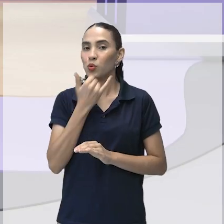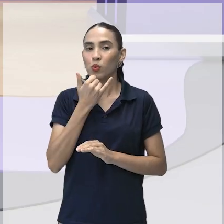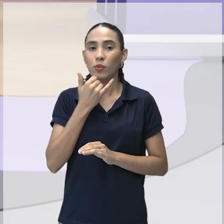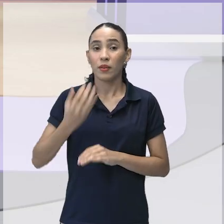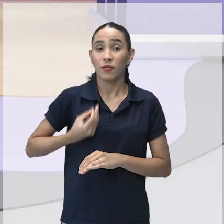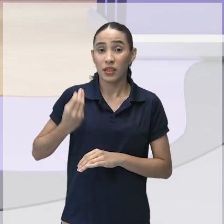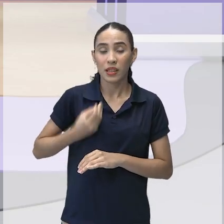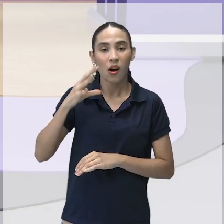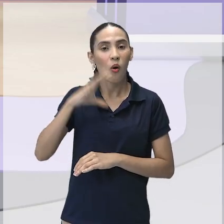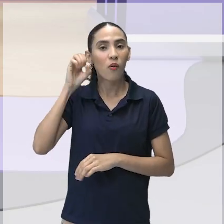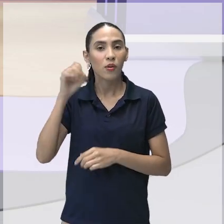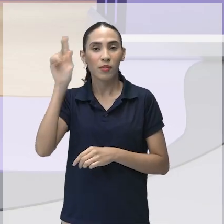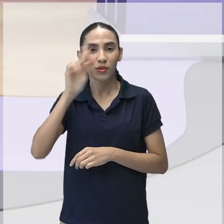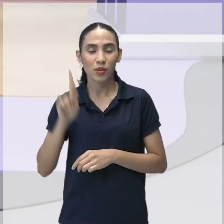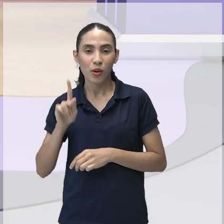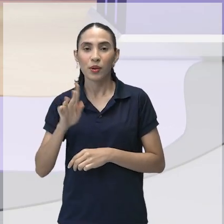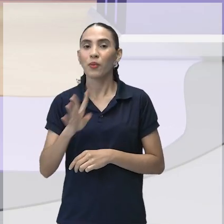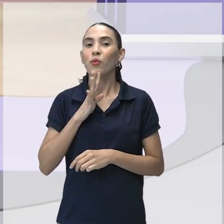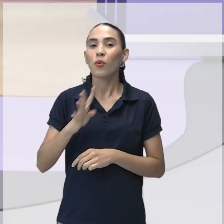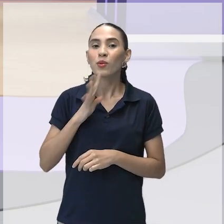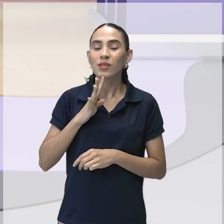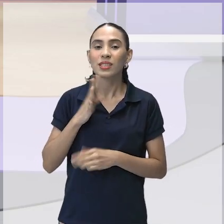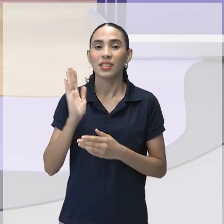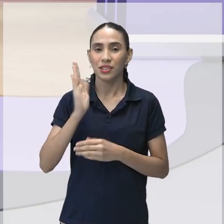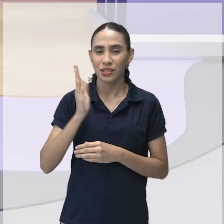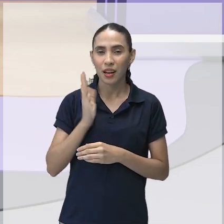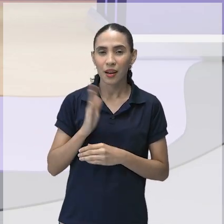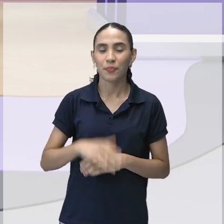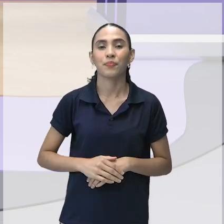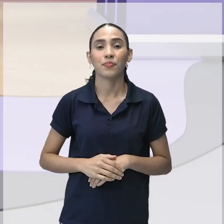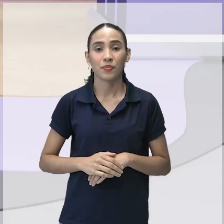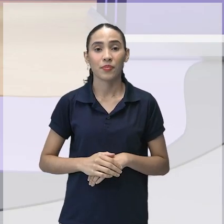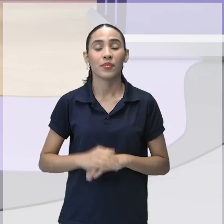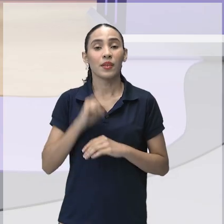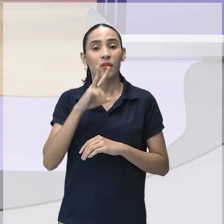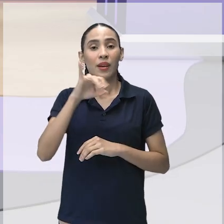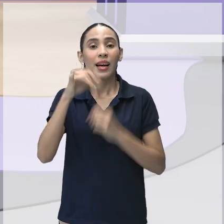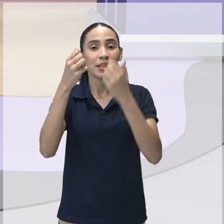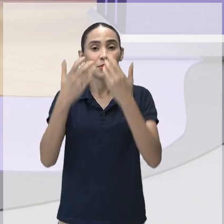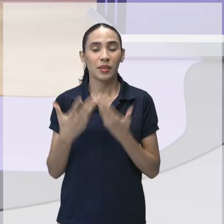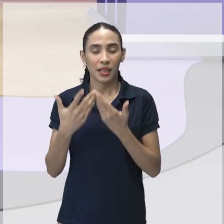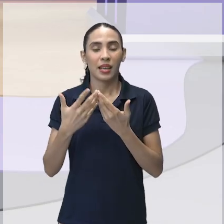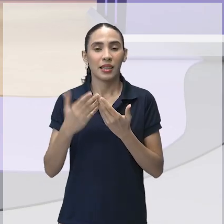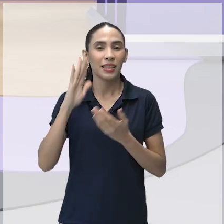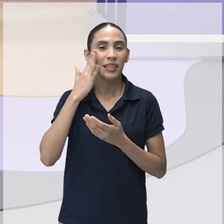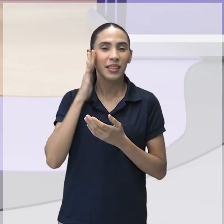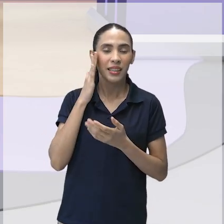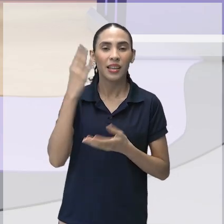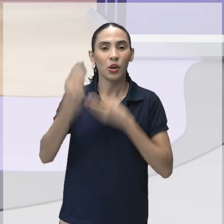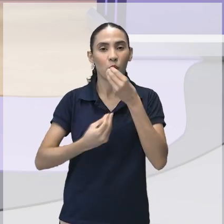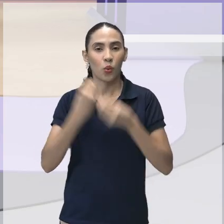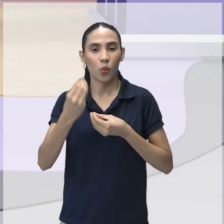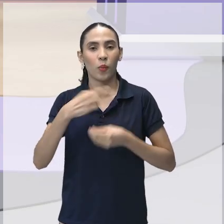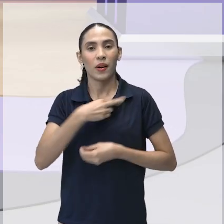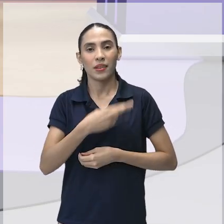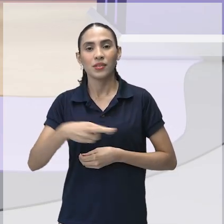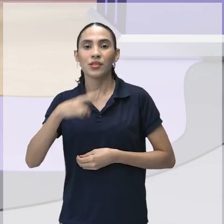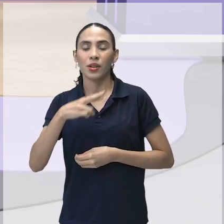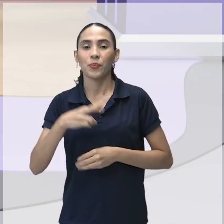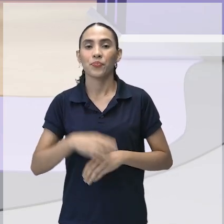o áudio-off, que é uma história muito conhecida já nossa. O áudio-off vai nos ajudar um pouco a entender como a